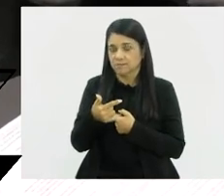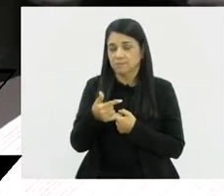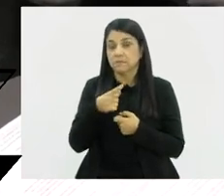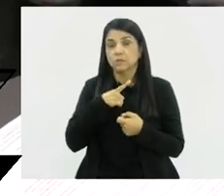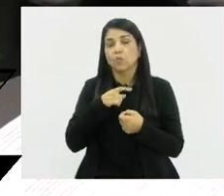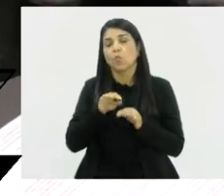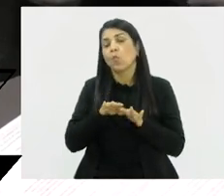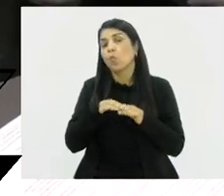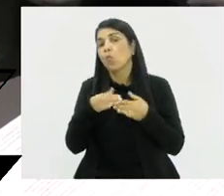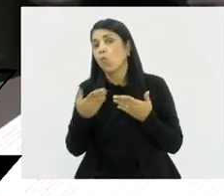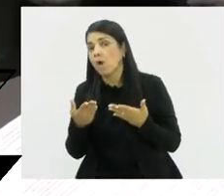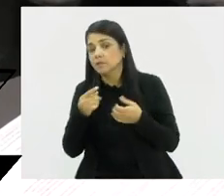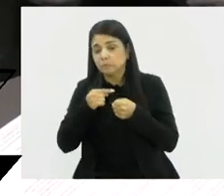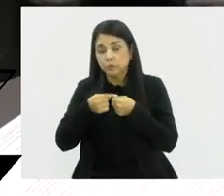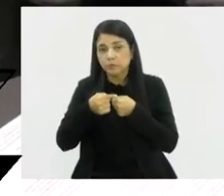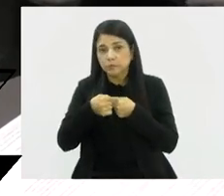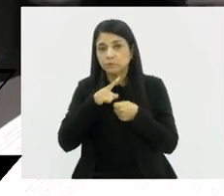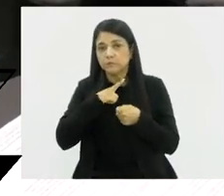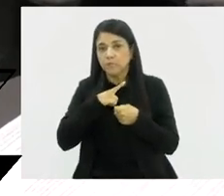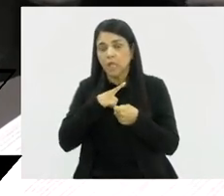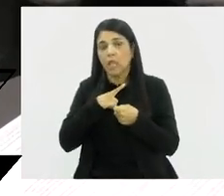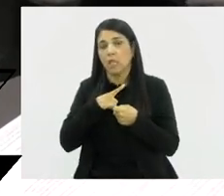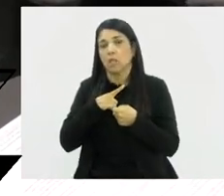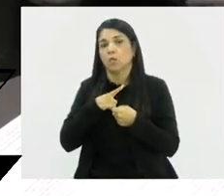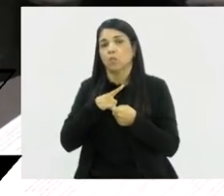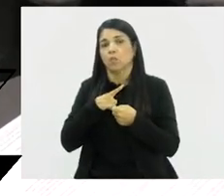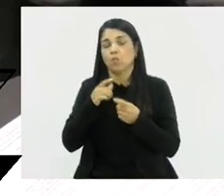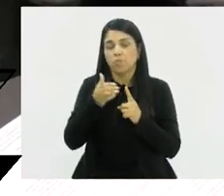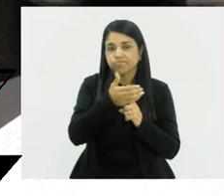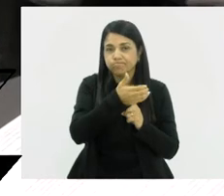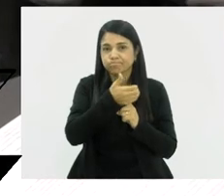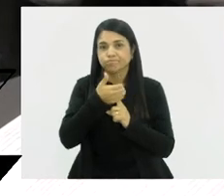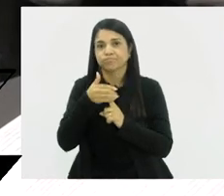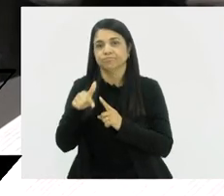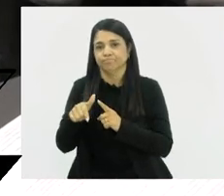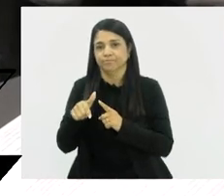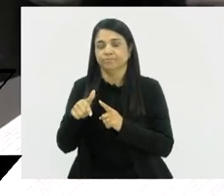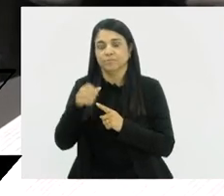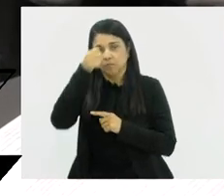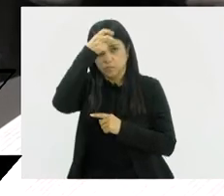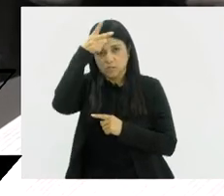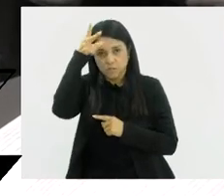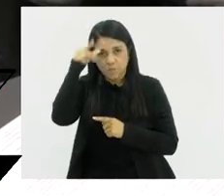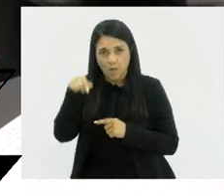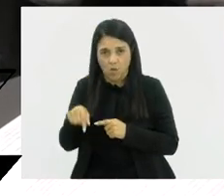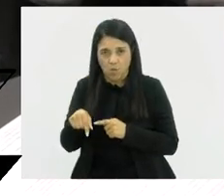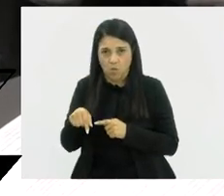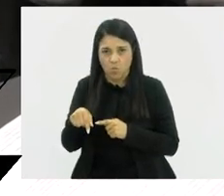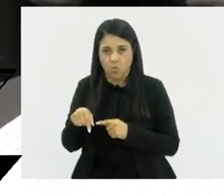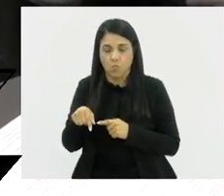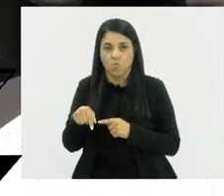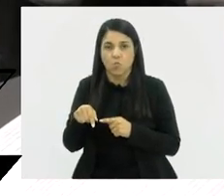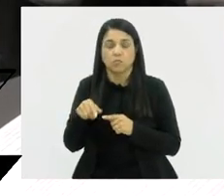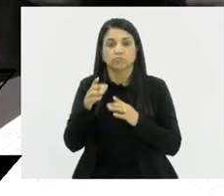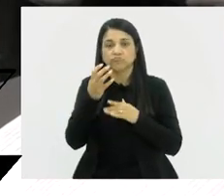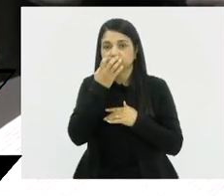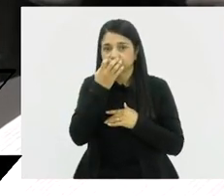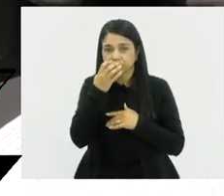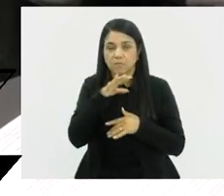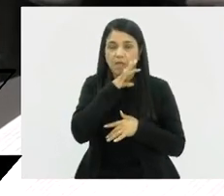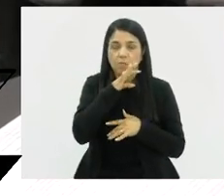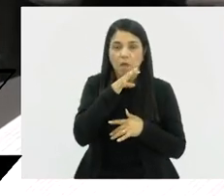os municípios possuem um abrigo municipal? Quais os abrigos podem receber esse animal em situação de maus-tratos